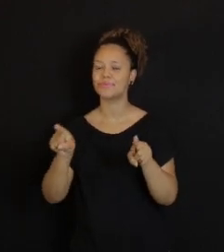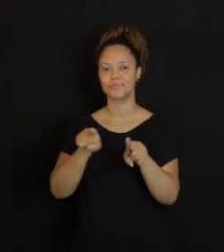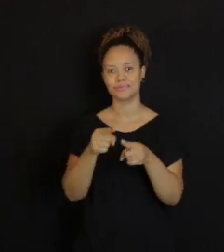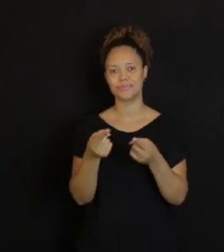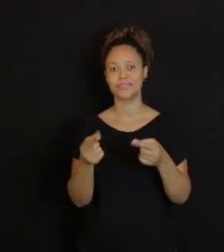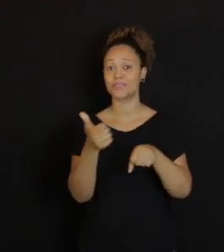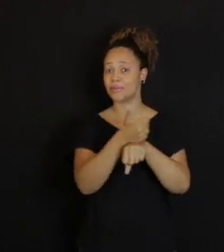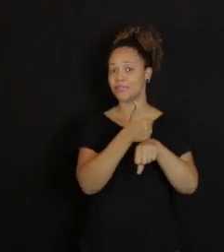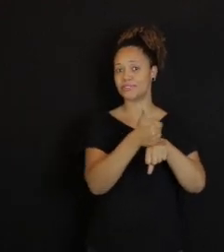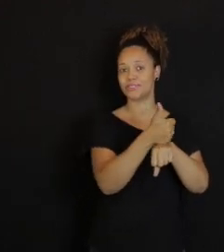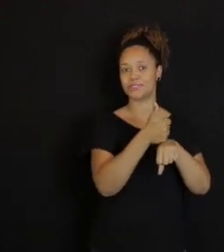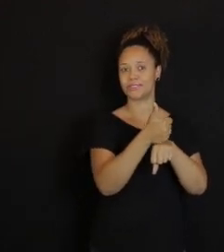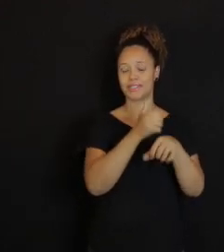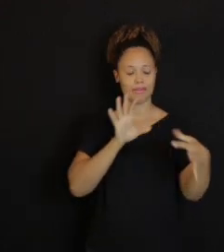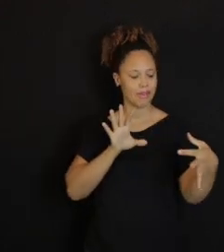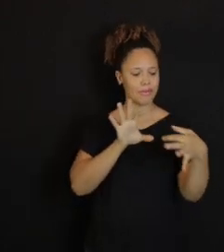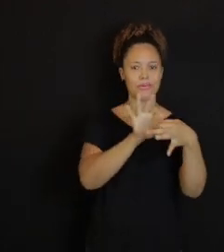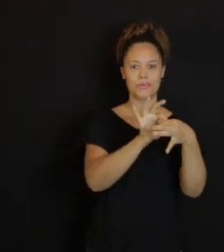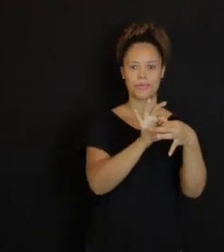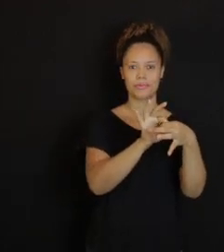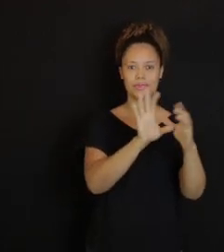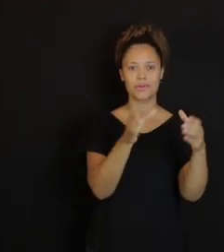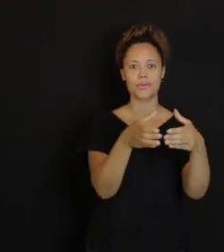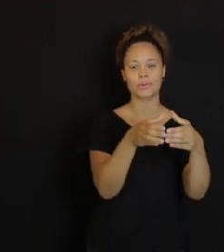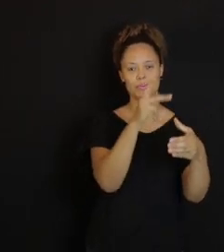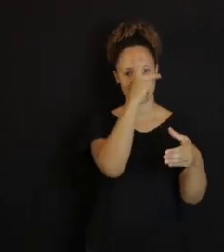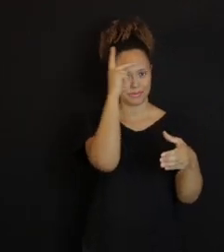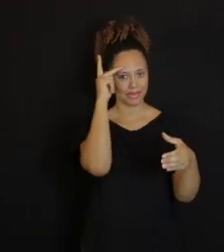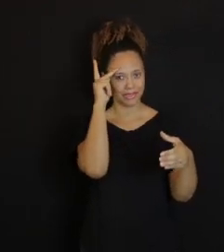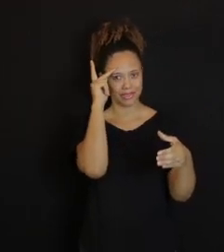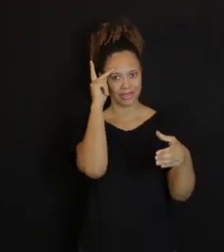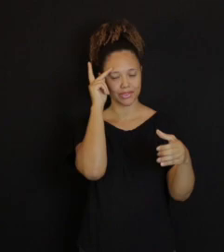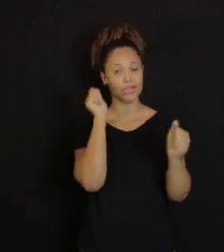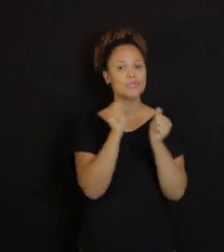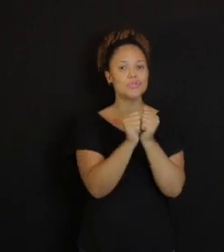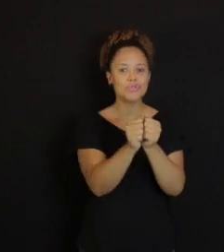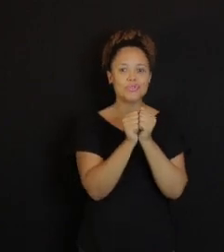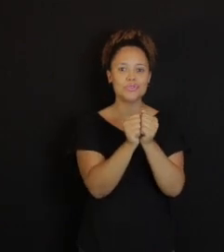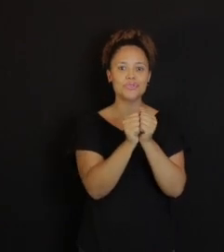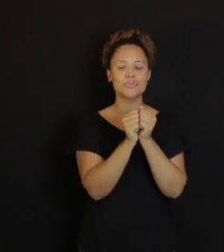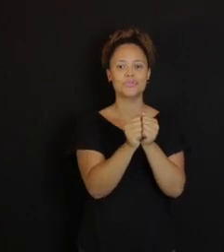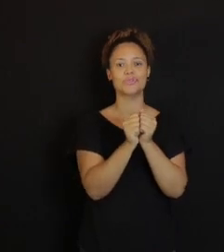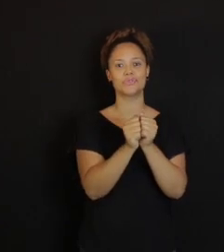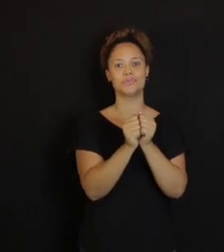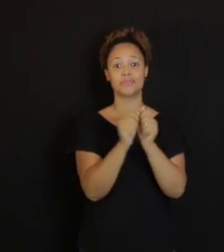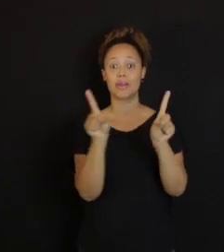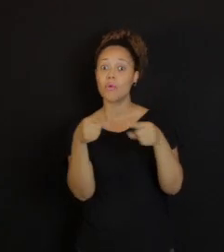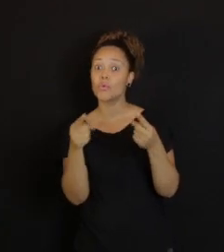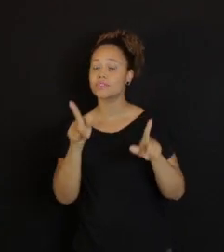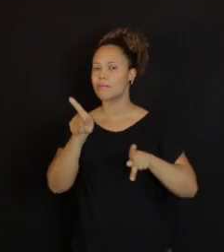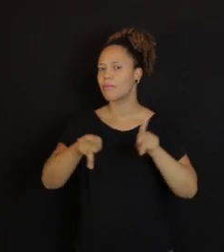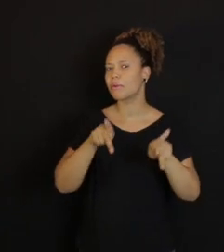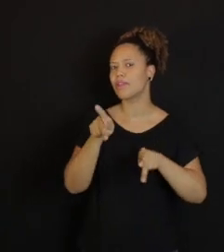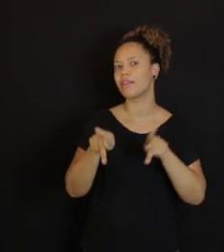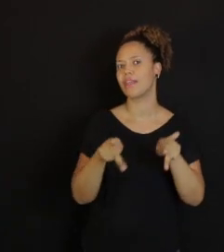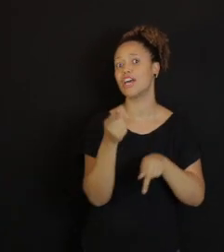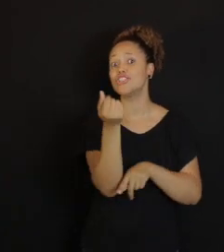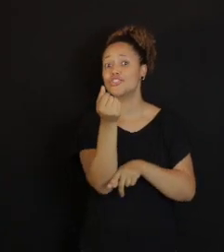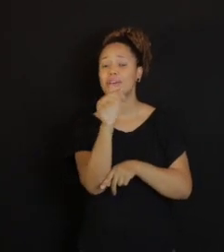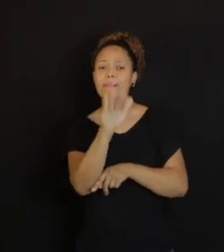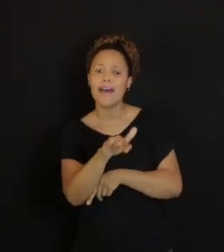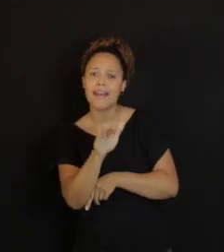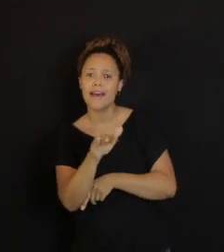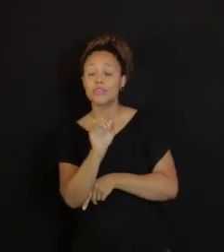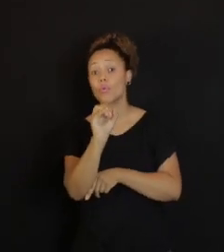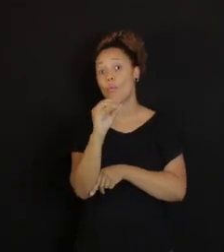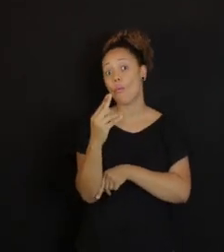artista com o público, né, através de shows populares, que, com preços acessíveis ou gratuitos,